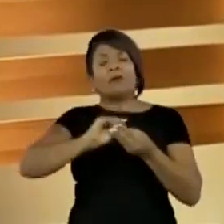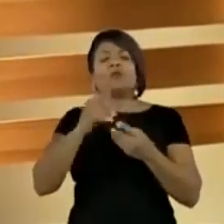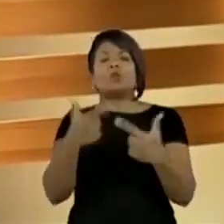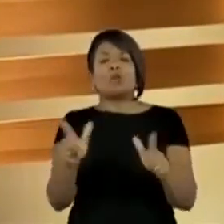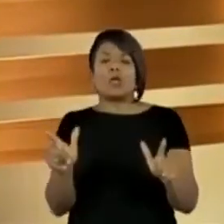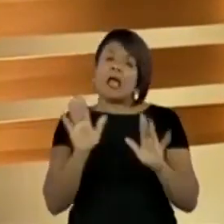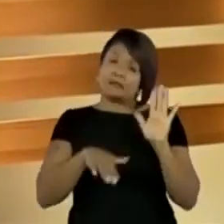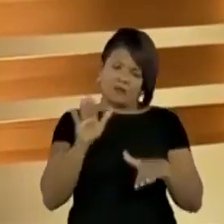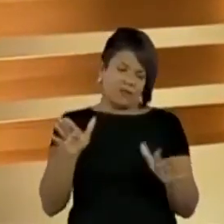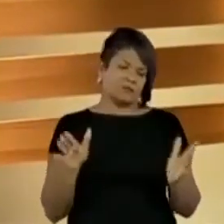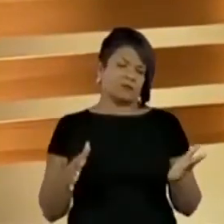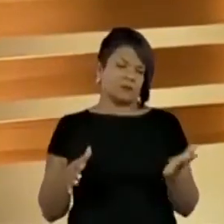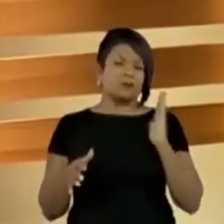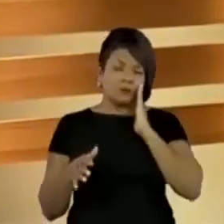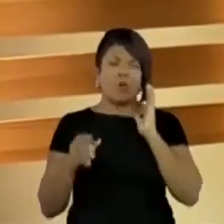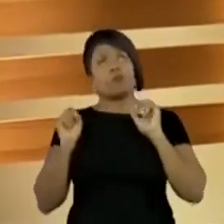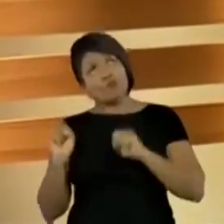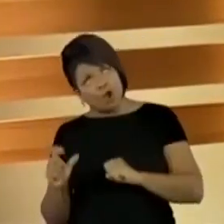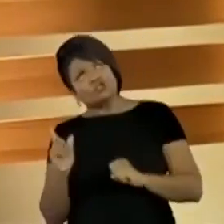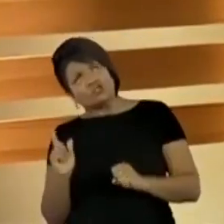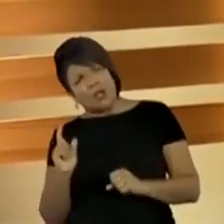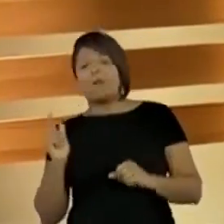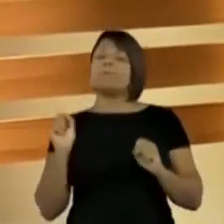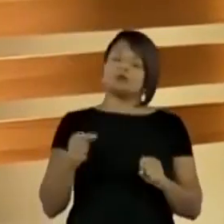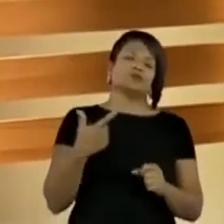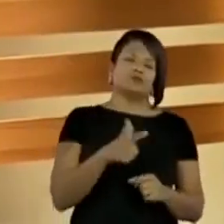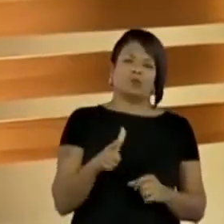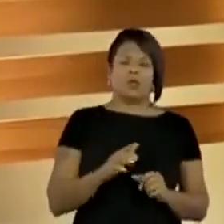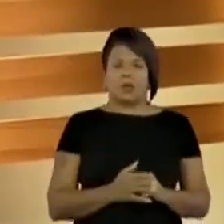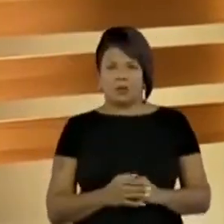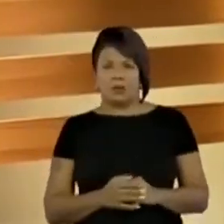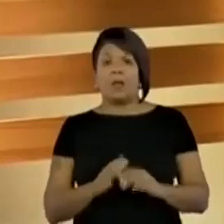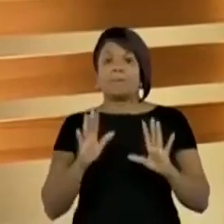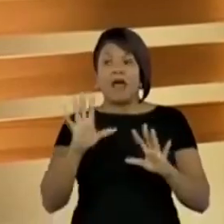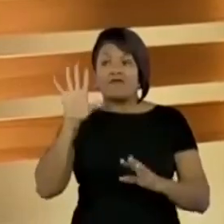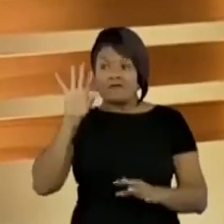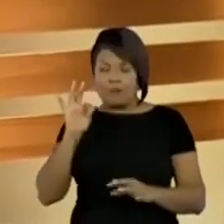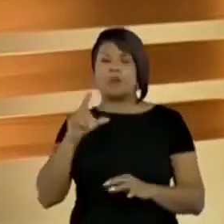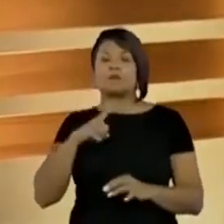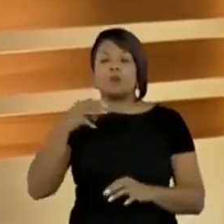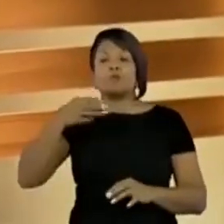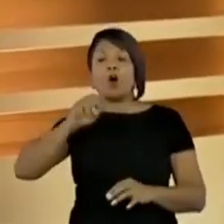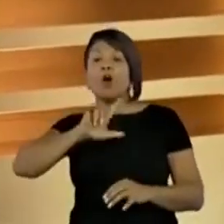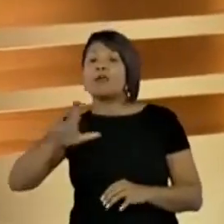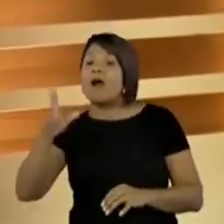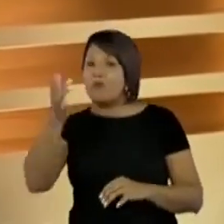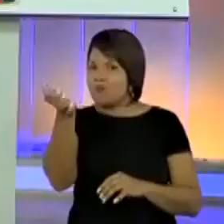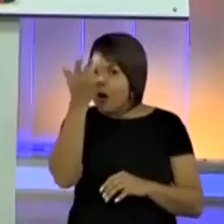informação exata, entendeu? Pode ser ter várias interpretações. Já a fábula ela vem com uma moral mesmo.